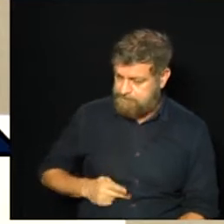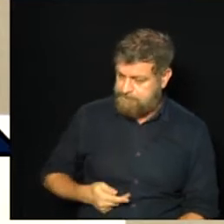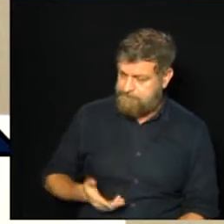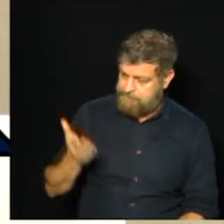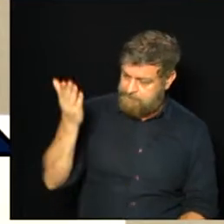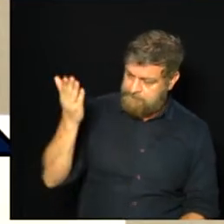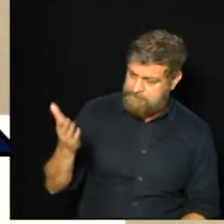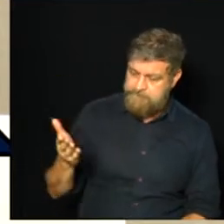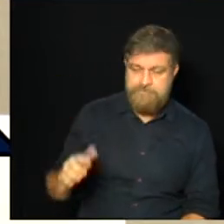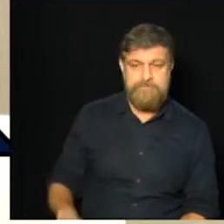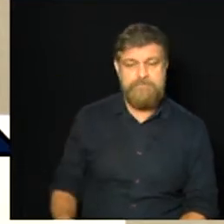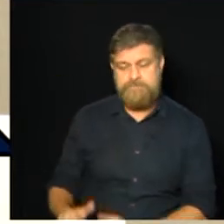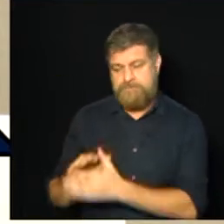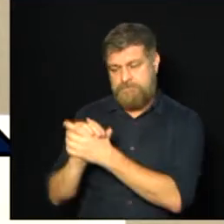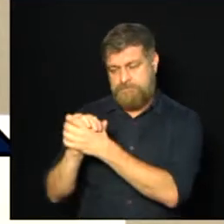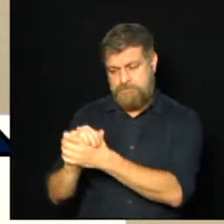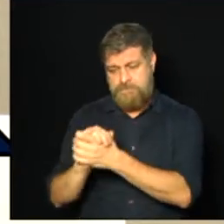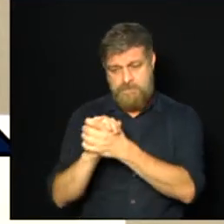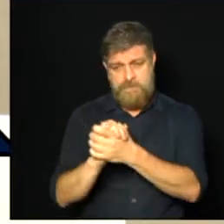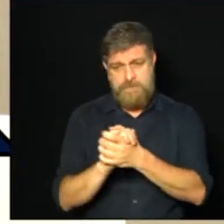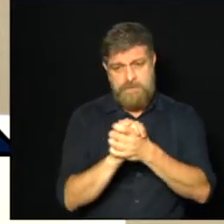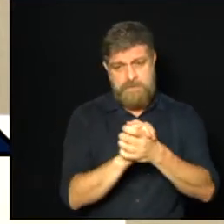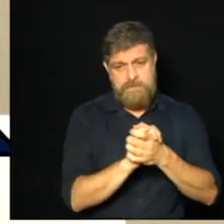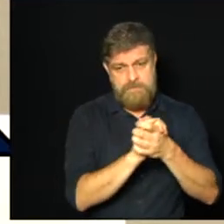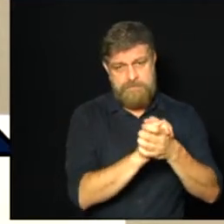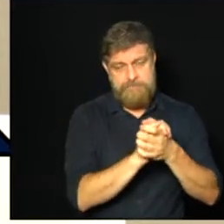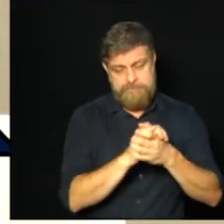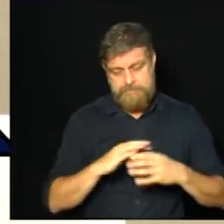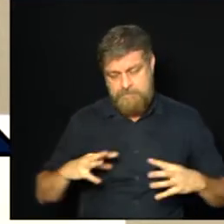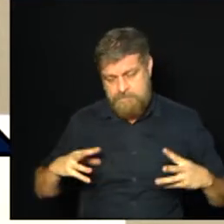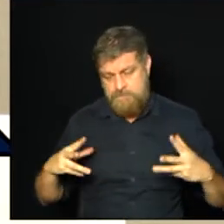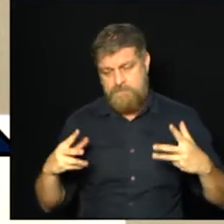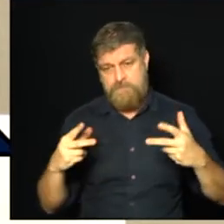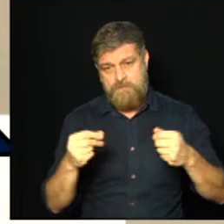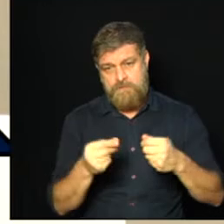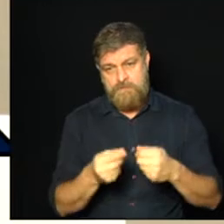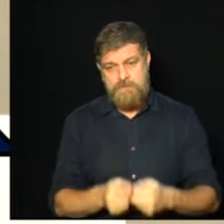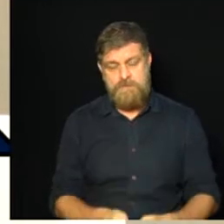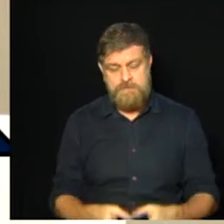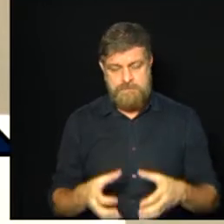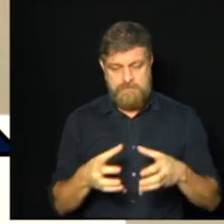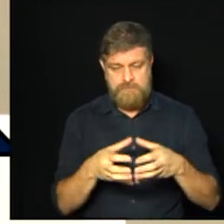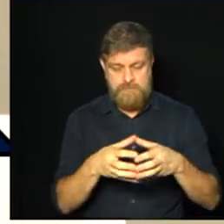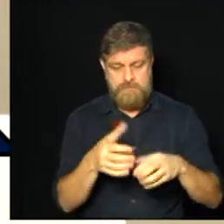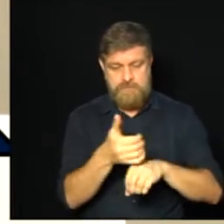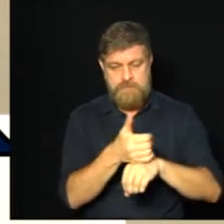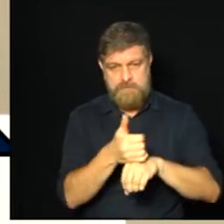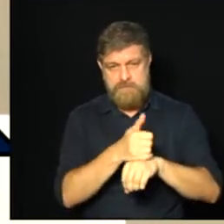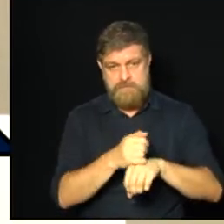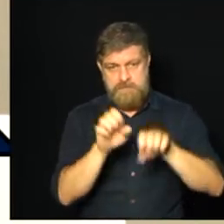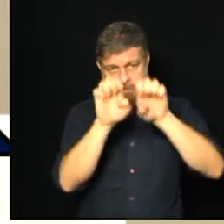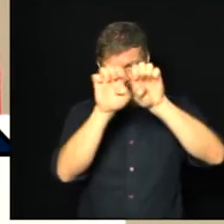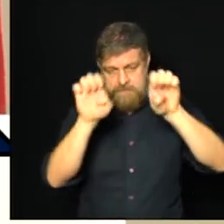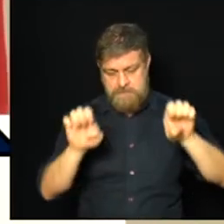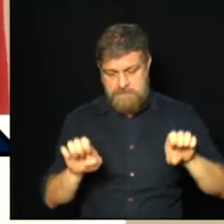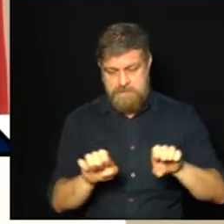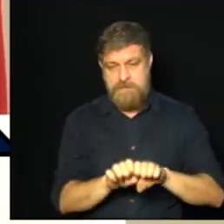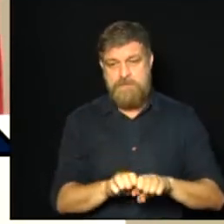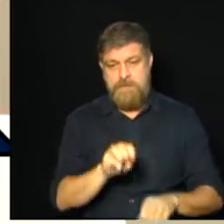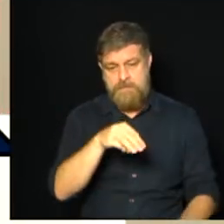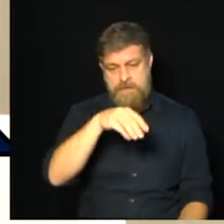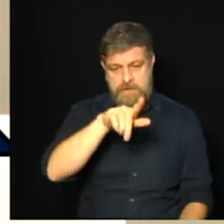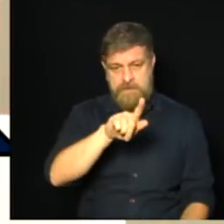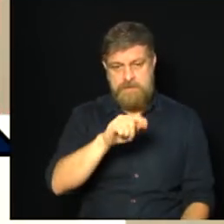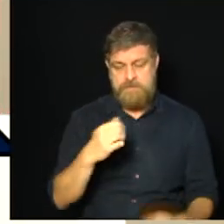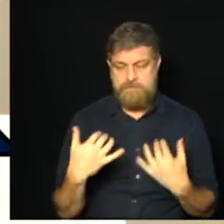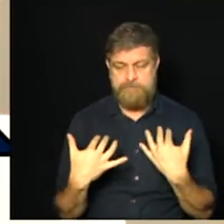Sérgio. Em nome do doutor Sérgio, eu cumprimento todos os técnicos que estão aqui da Rede Margatti presentes nessa sessão, inclusive, né, os técnicos que estão